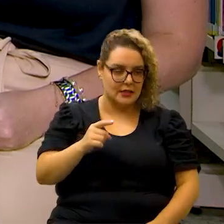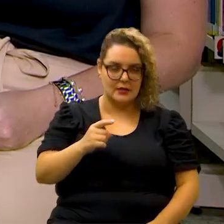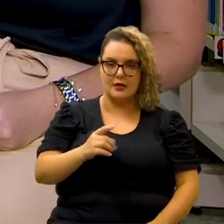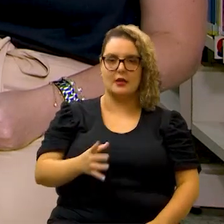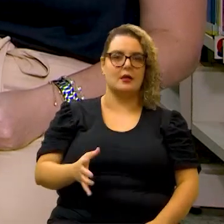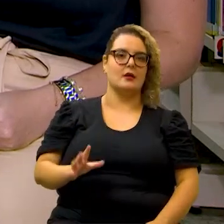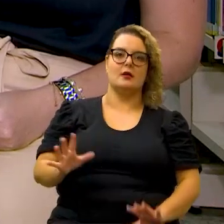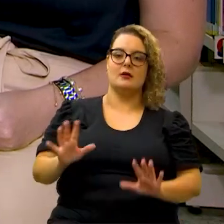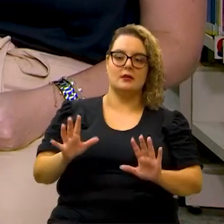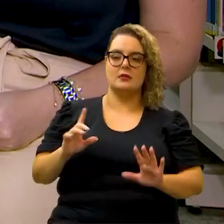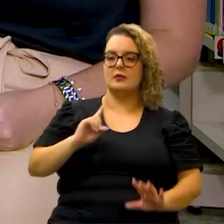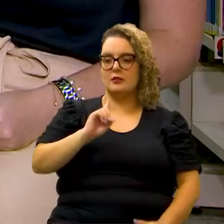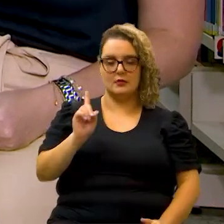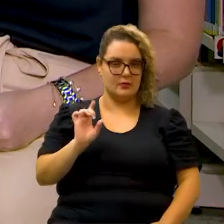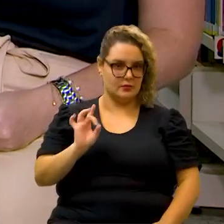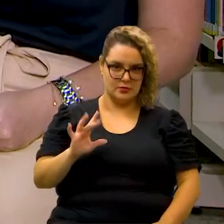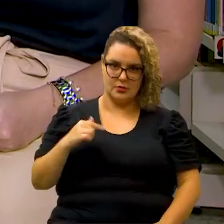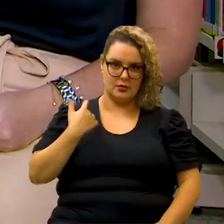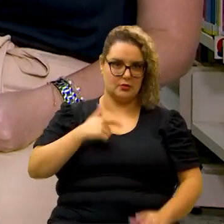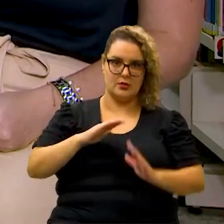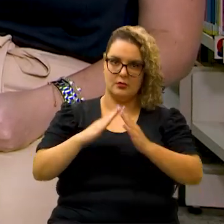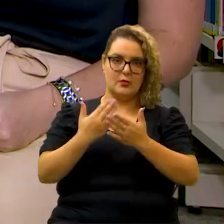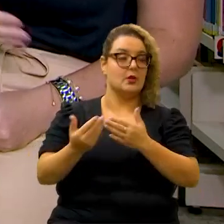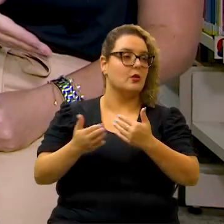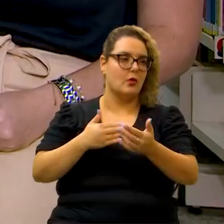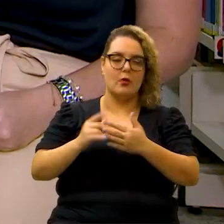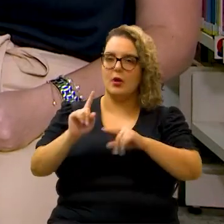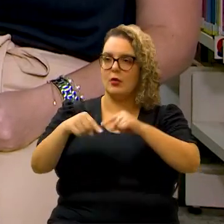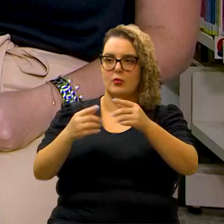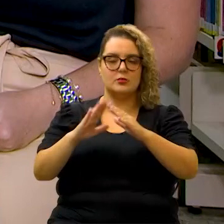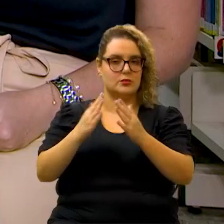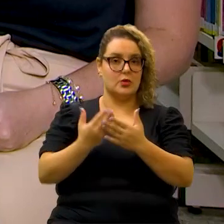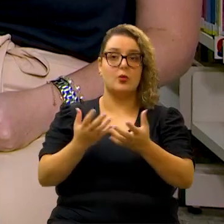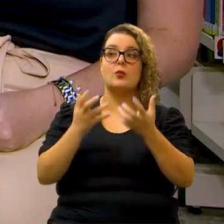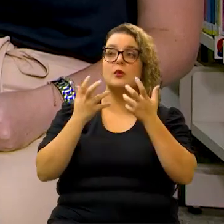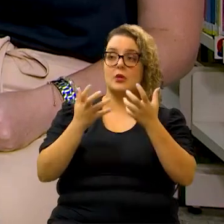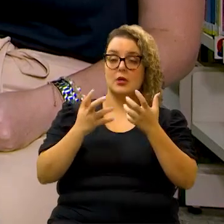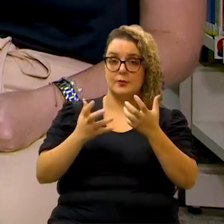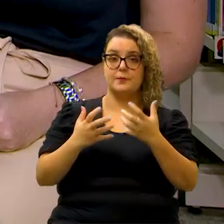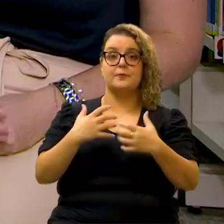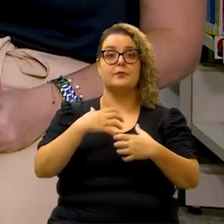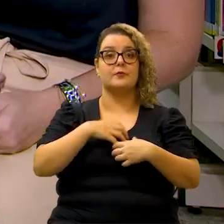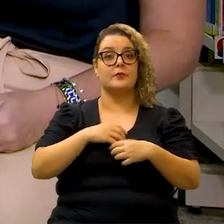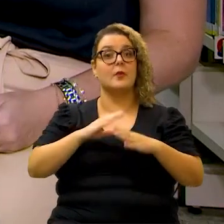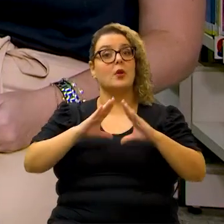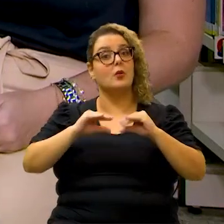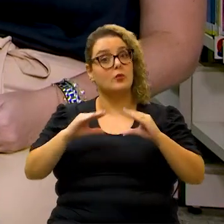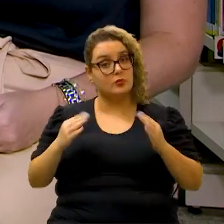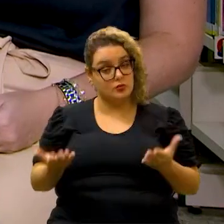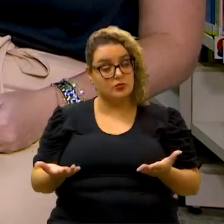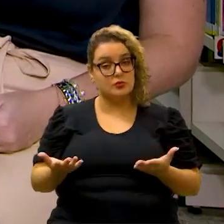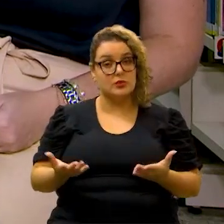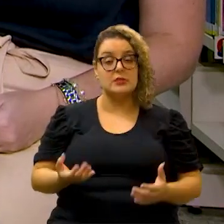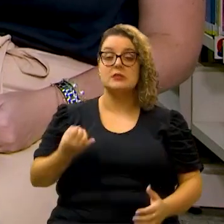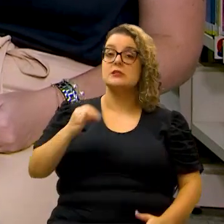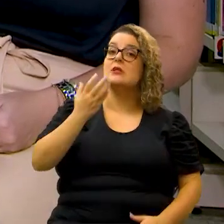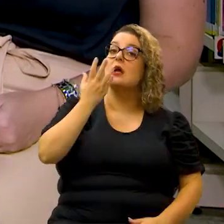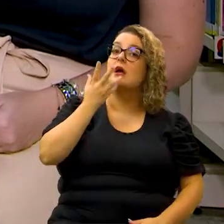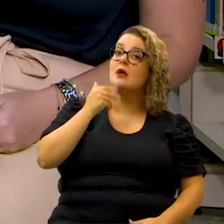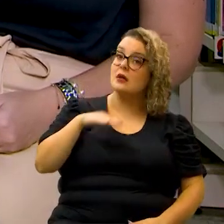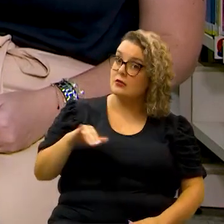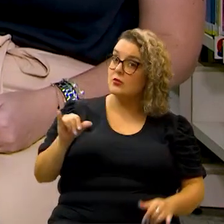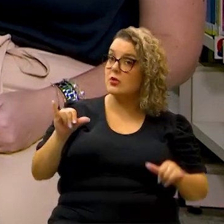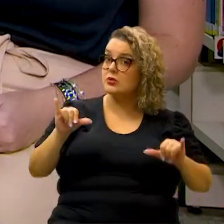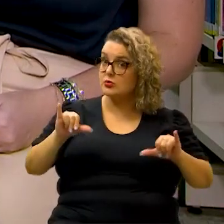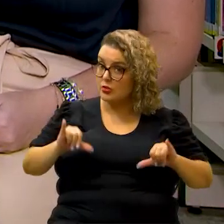deixar nenhuma criança. Eu creio que não só aqui na nossa escola, mas em qualquer outra. O que nós queremos é que a criança se sinta